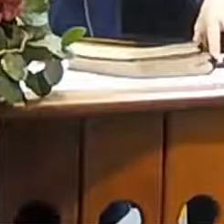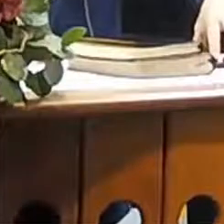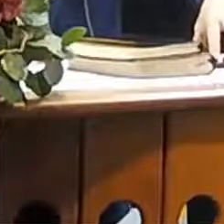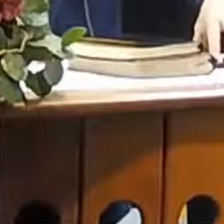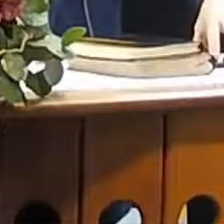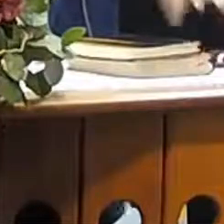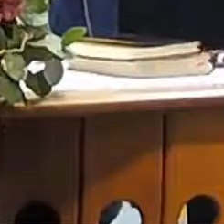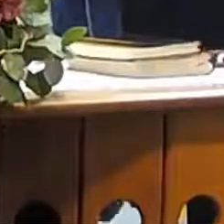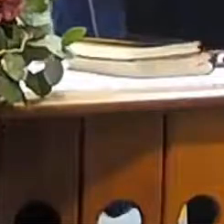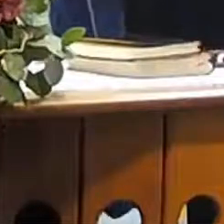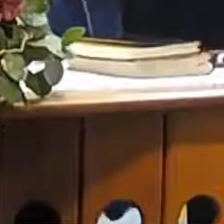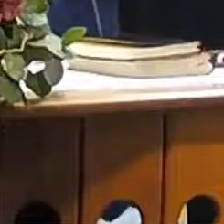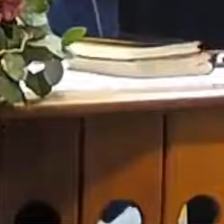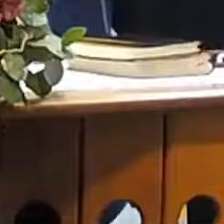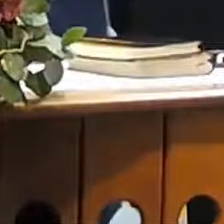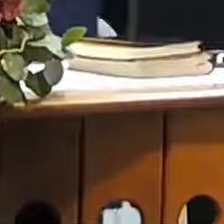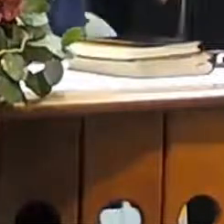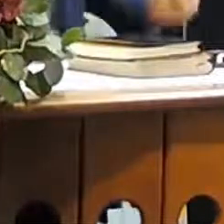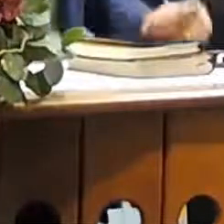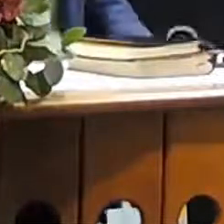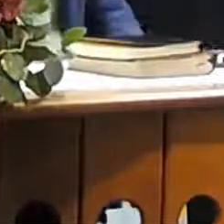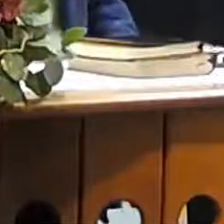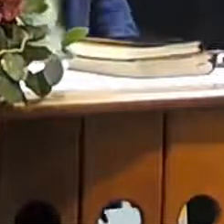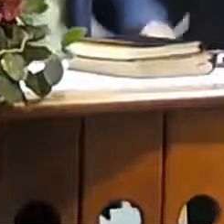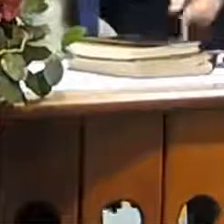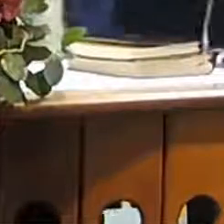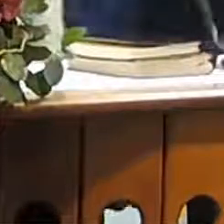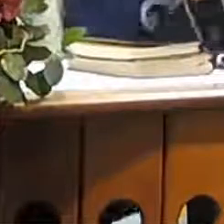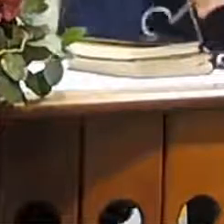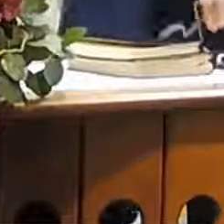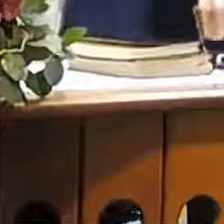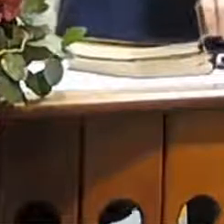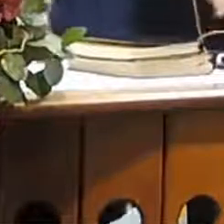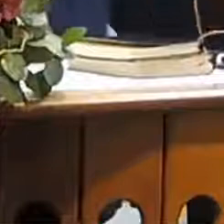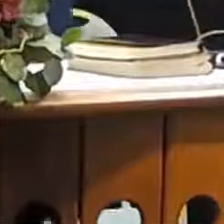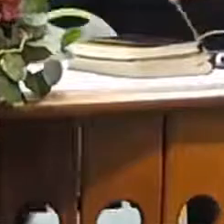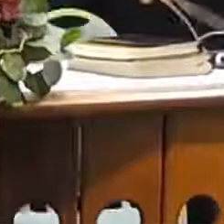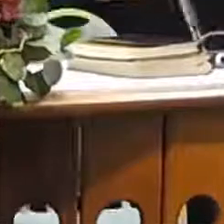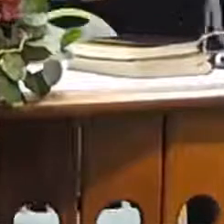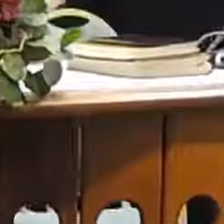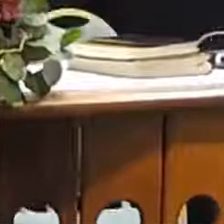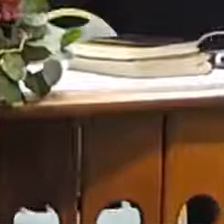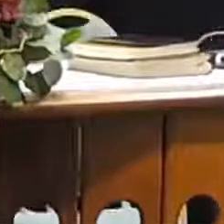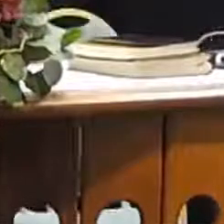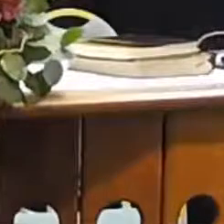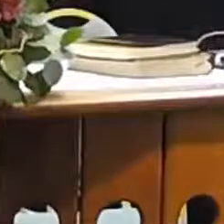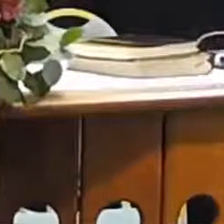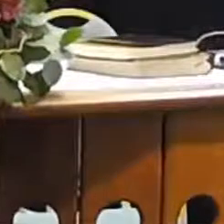fora onde foi feito os registros. Irmãos, adquirem os seus exemplares.